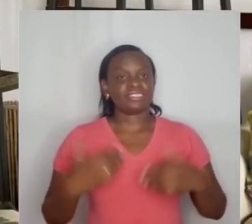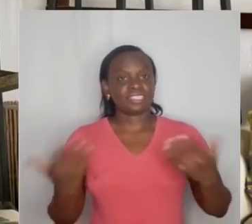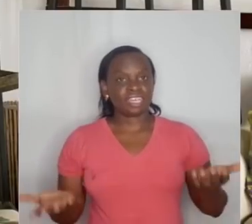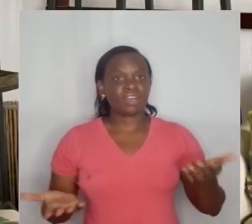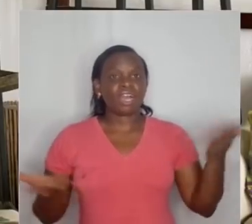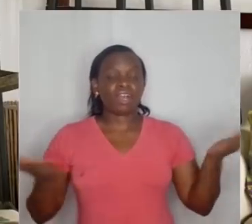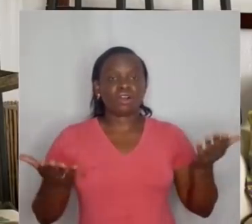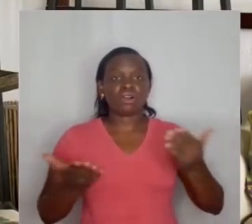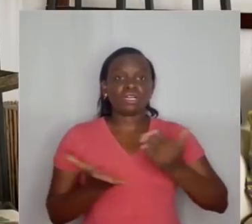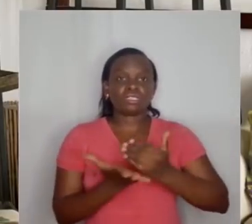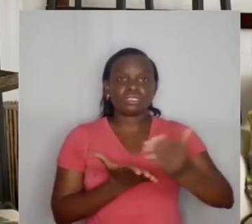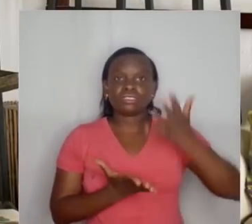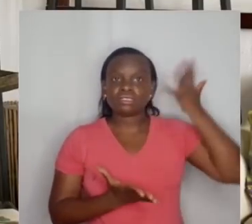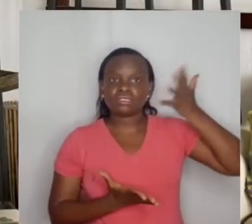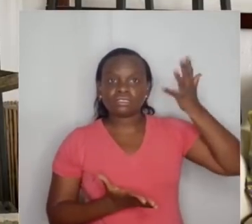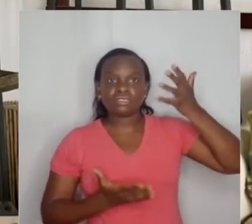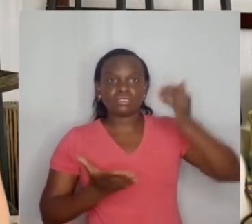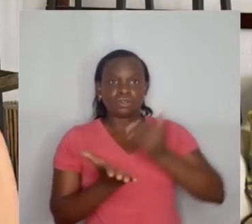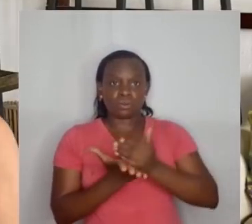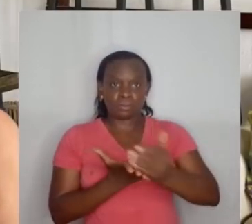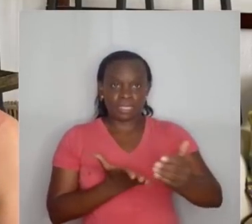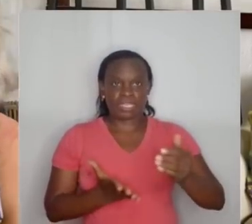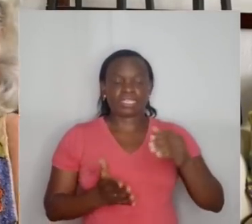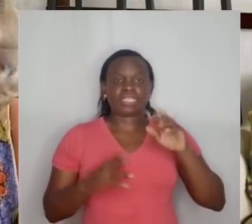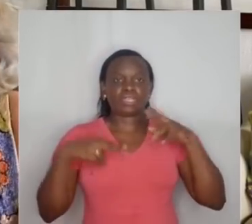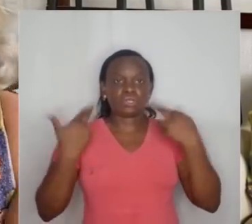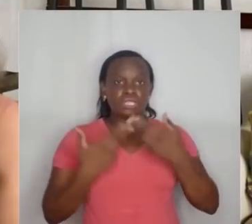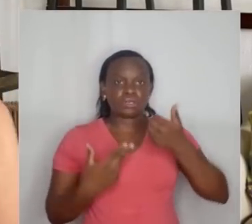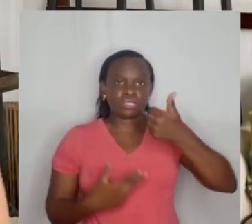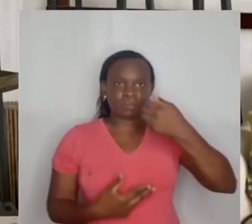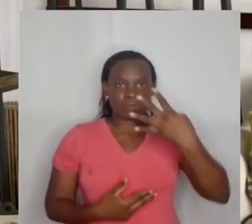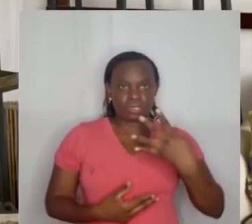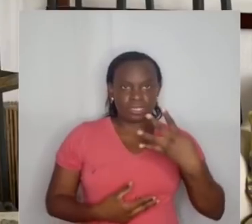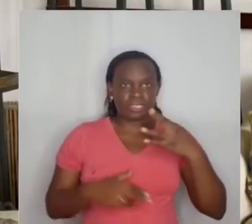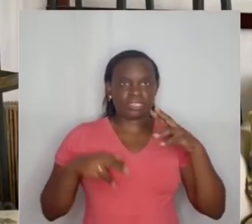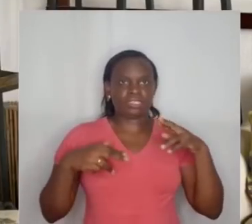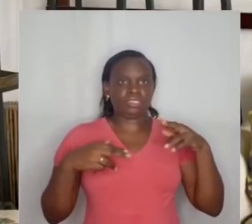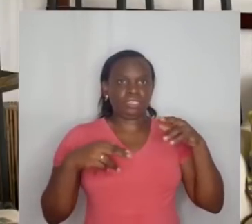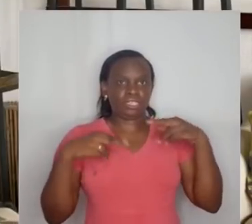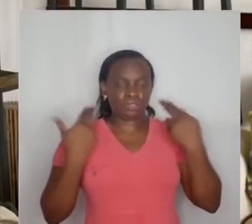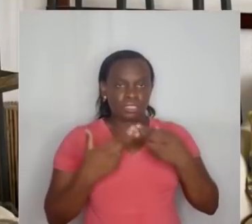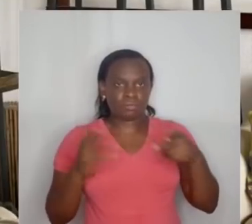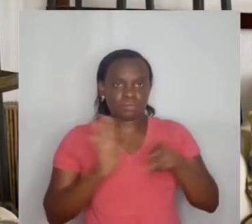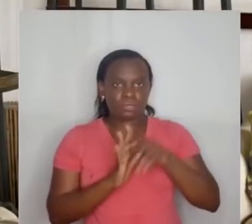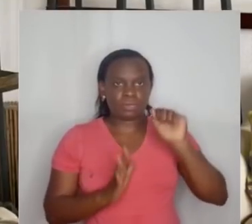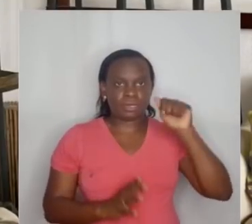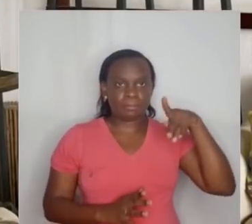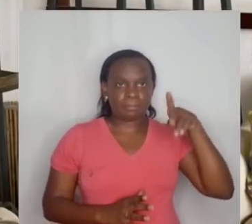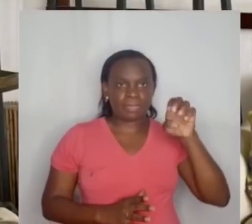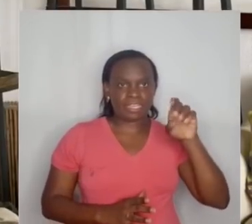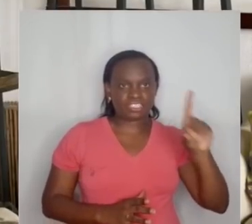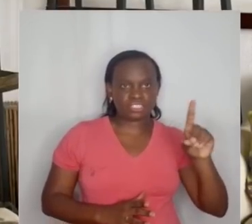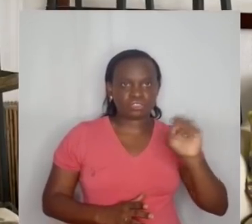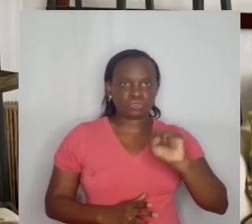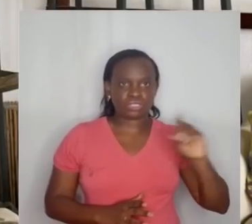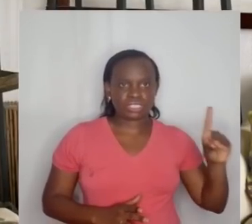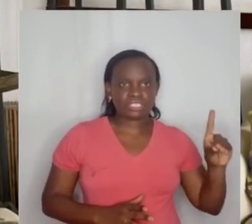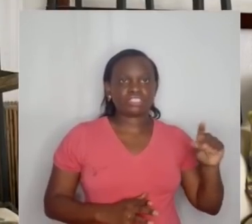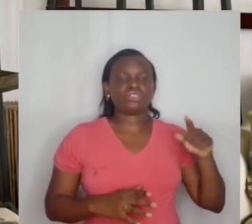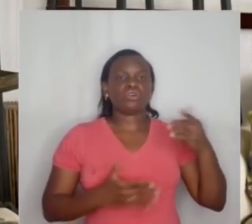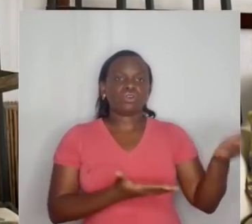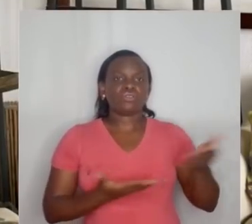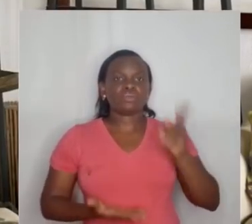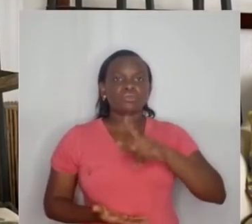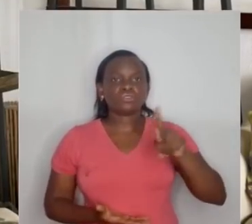Para proferir a conferência de abertura da 14ª Reunião Regional da Amped Sudeste, convidamos o